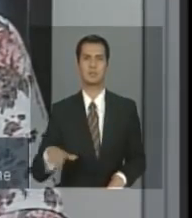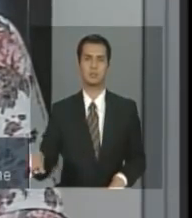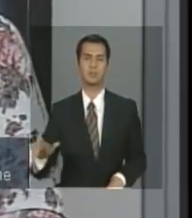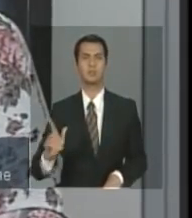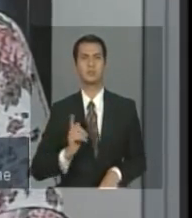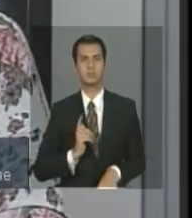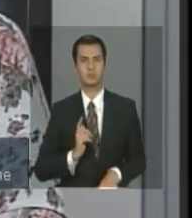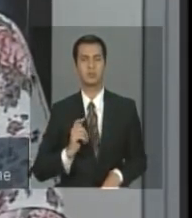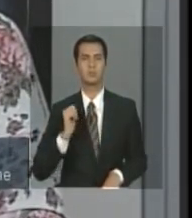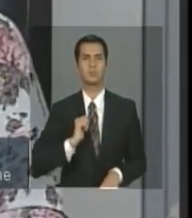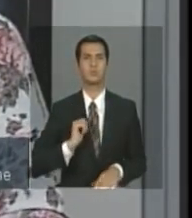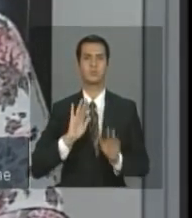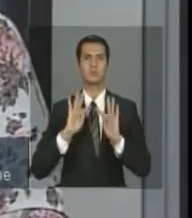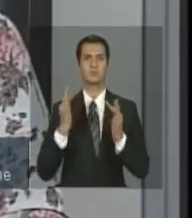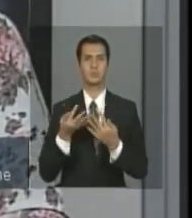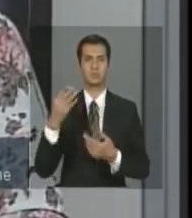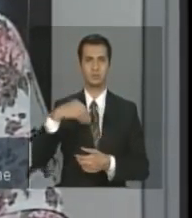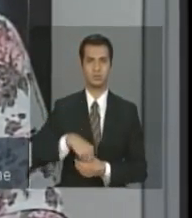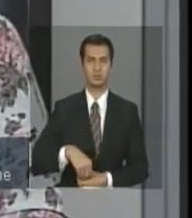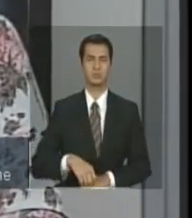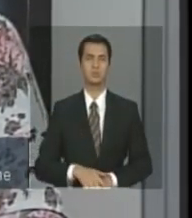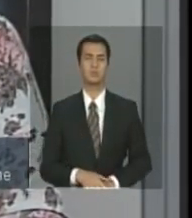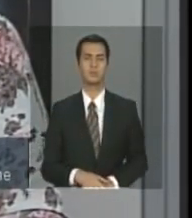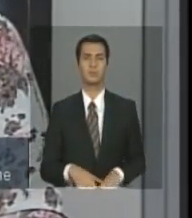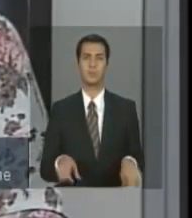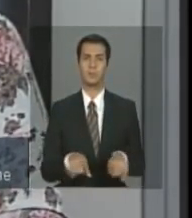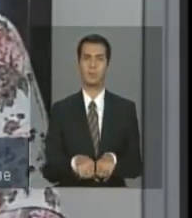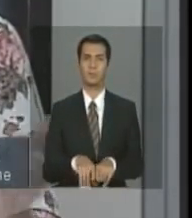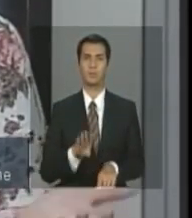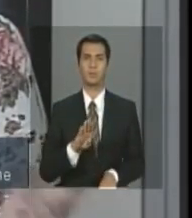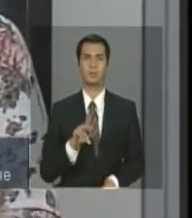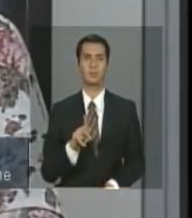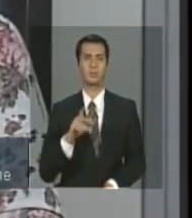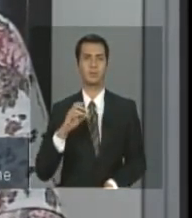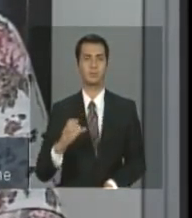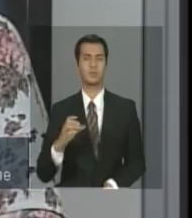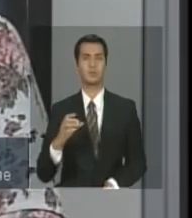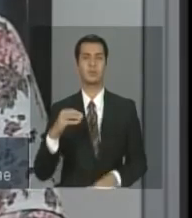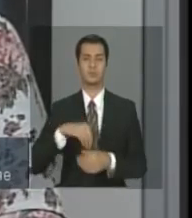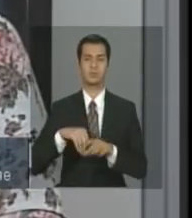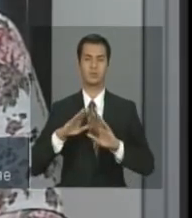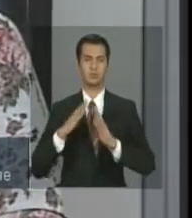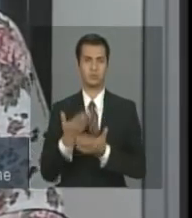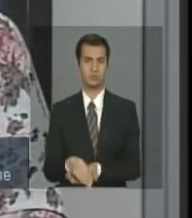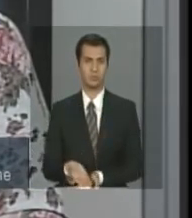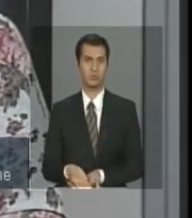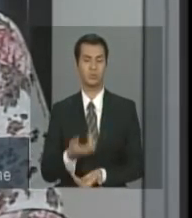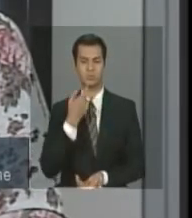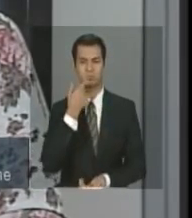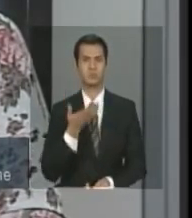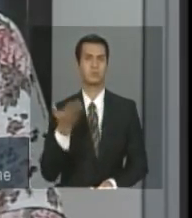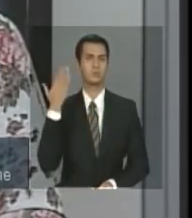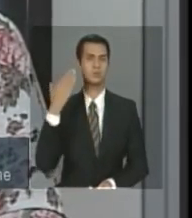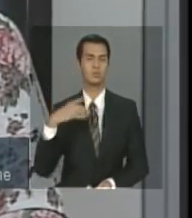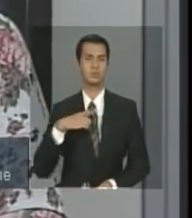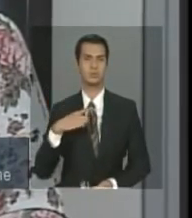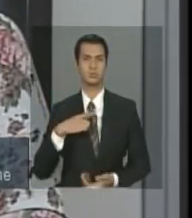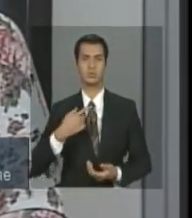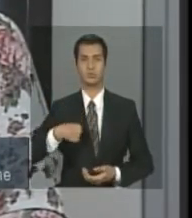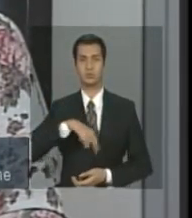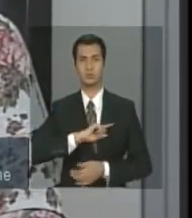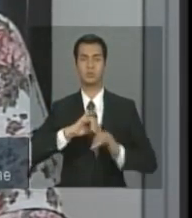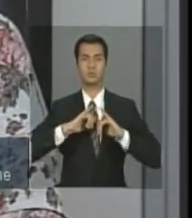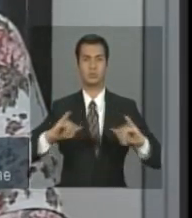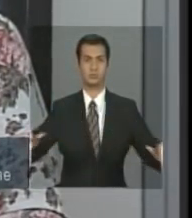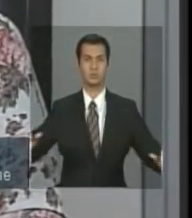Bolsa Família. No caso do BPC na escola, recentemente divulgamos